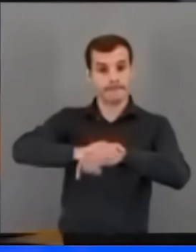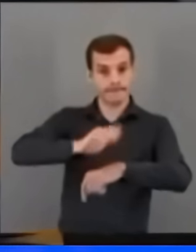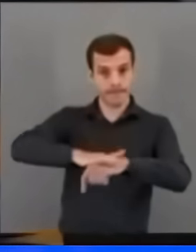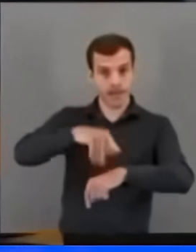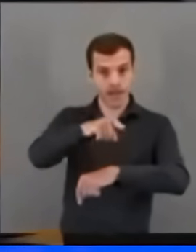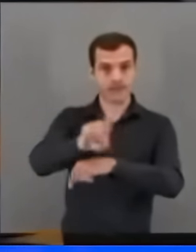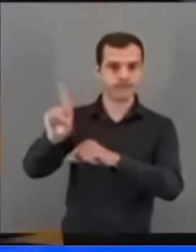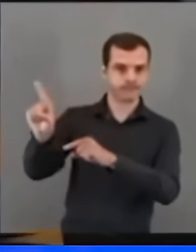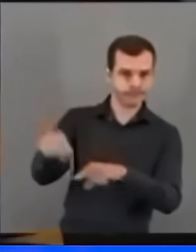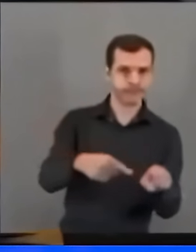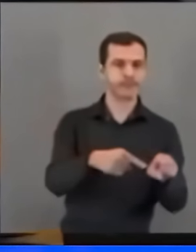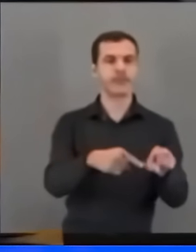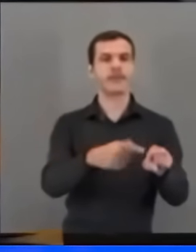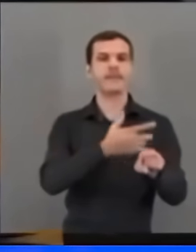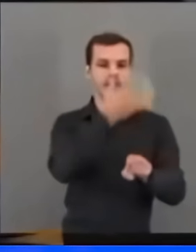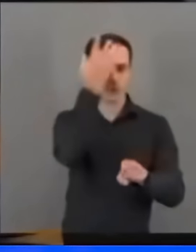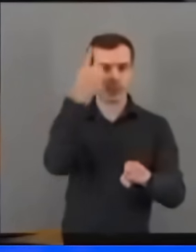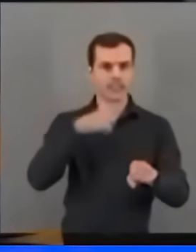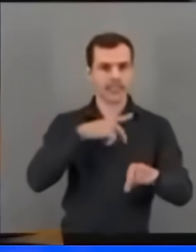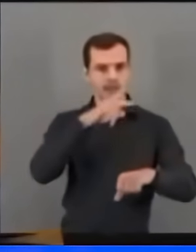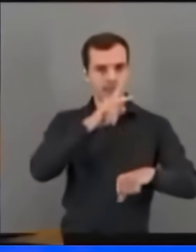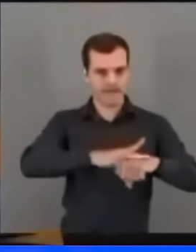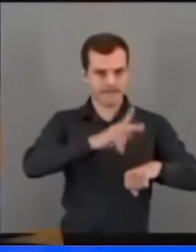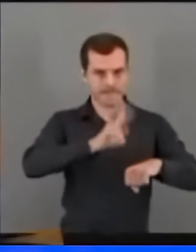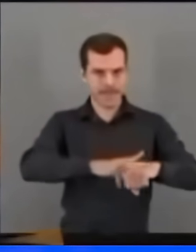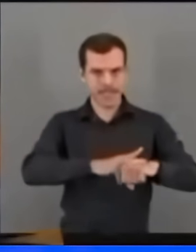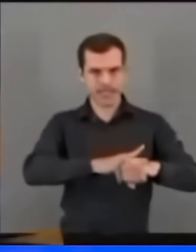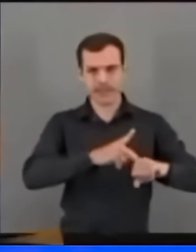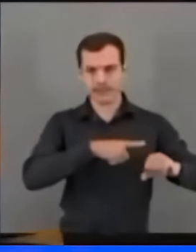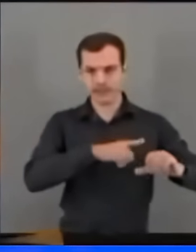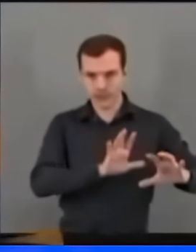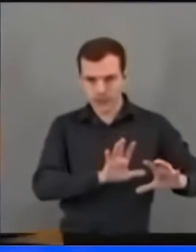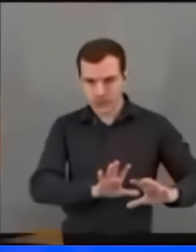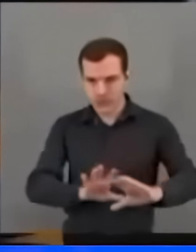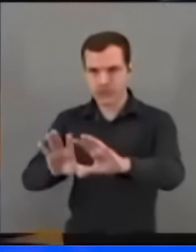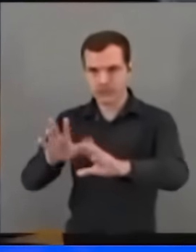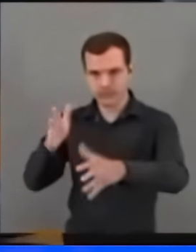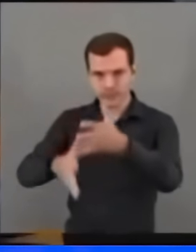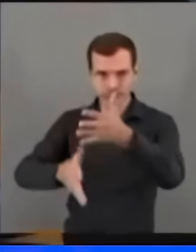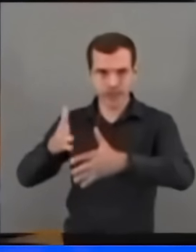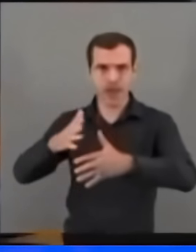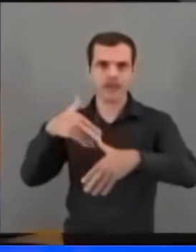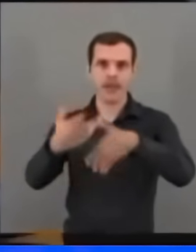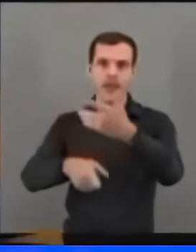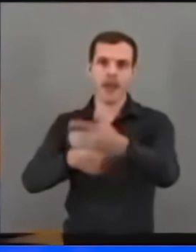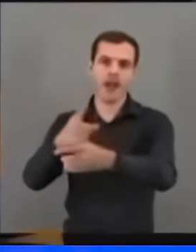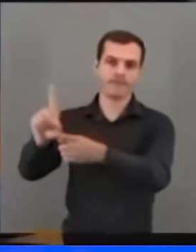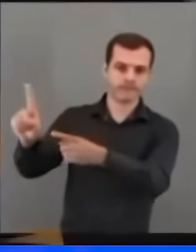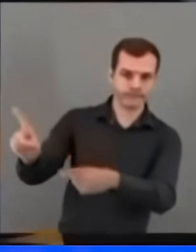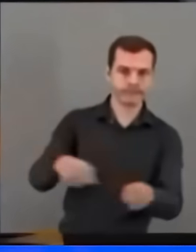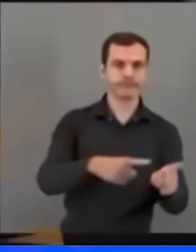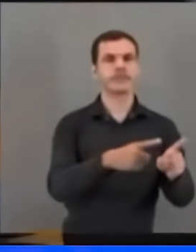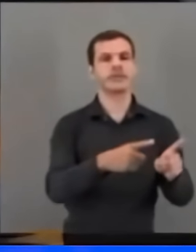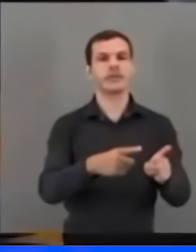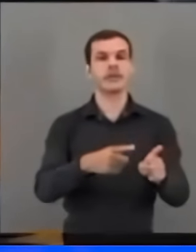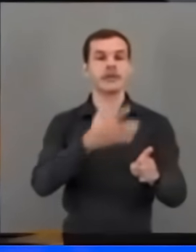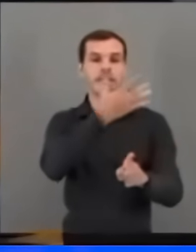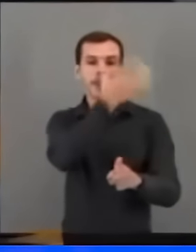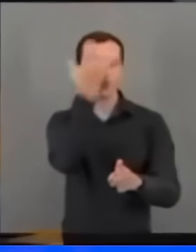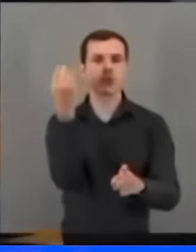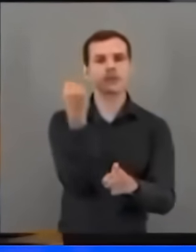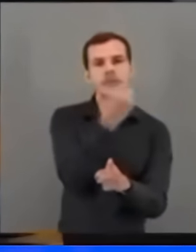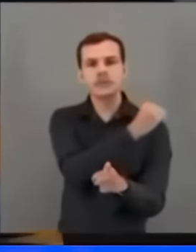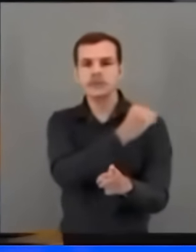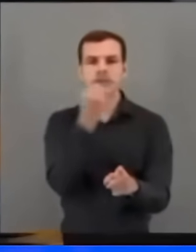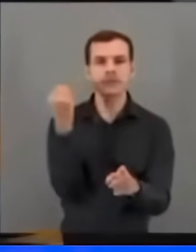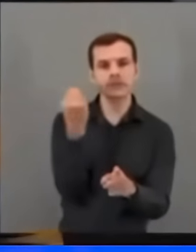esmagado por ela. Quem odeia, fere os outros com mentiras. As palavras bajuladoras